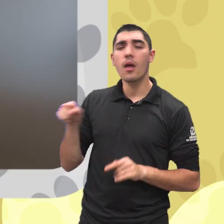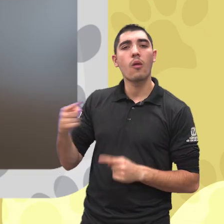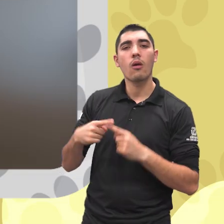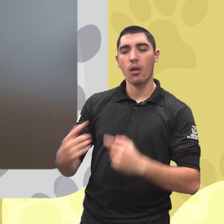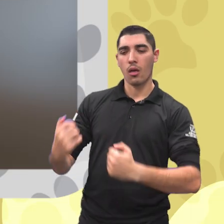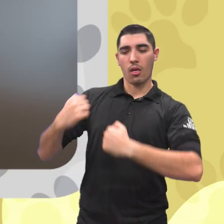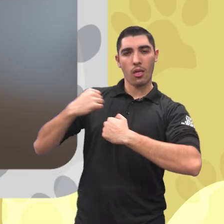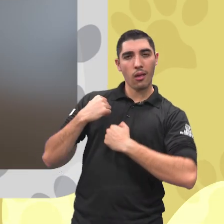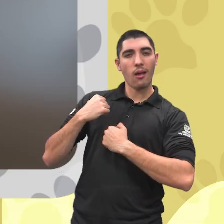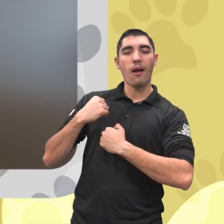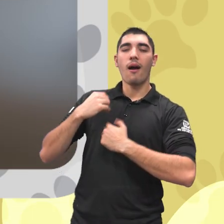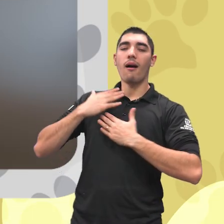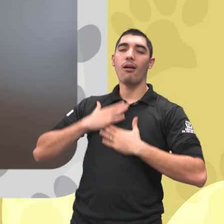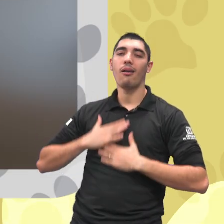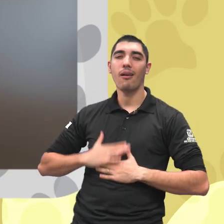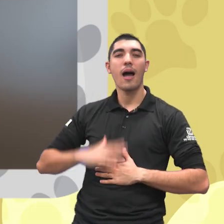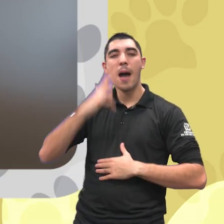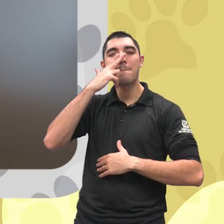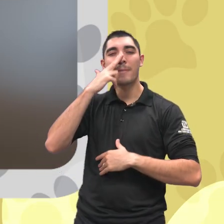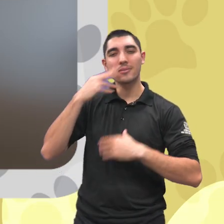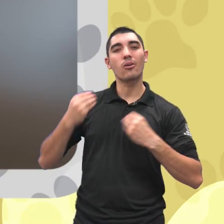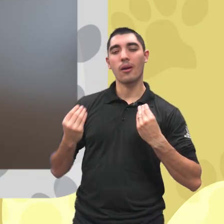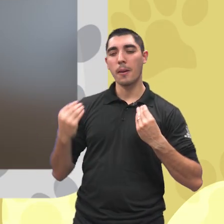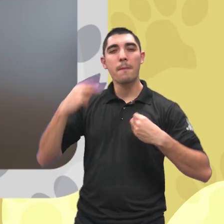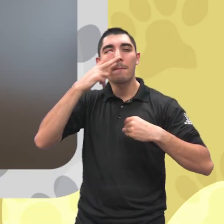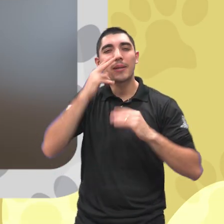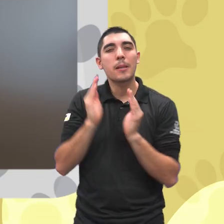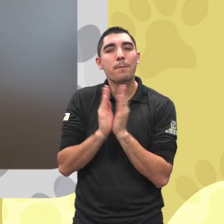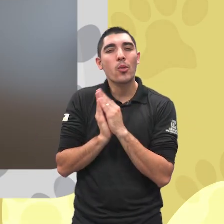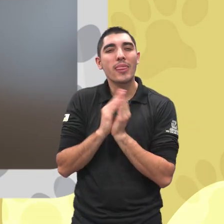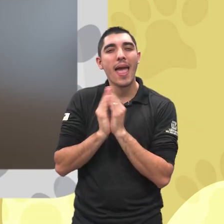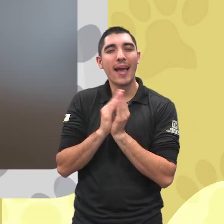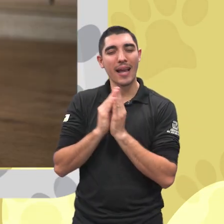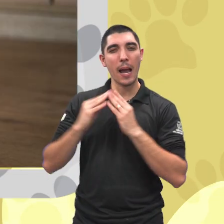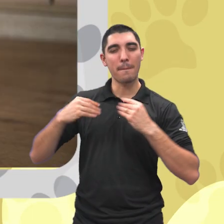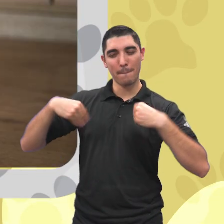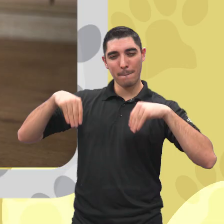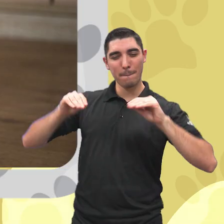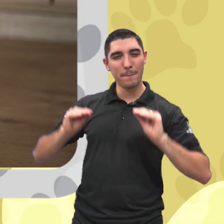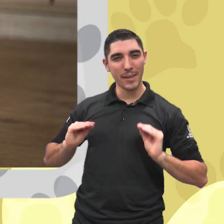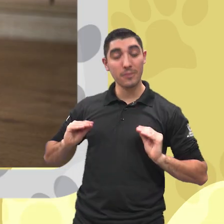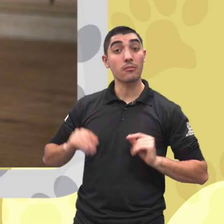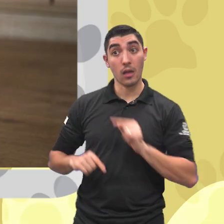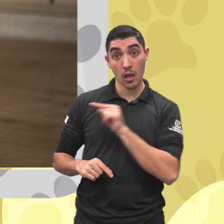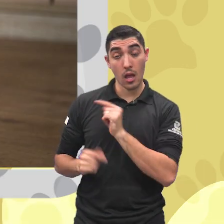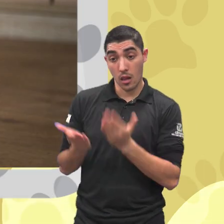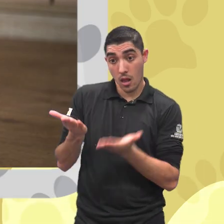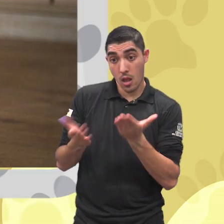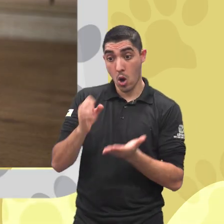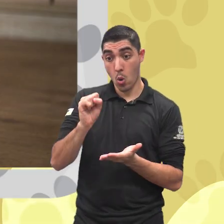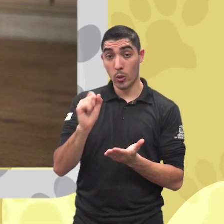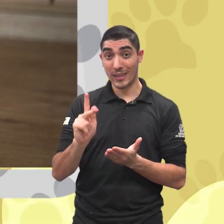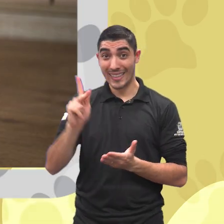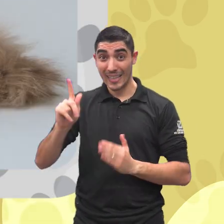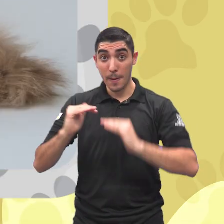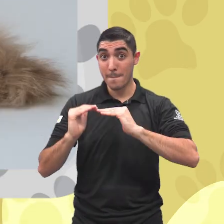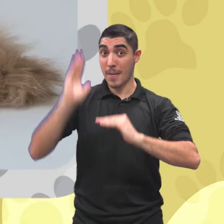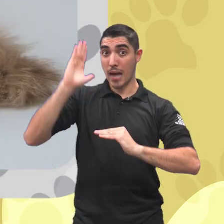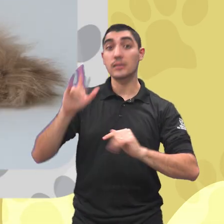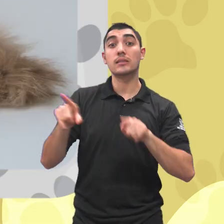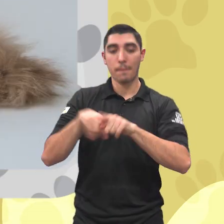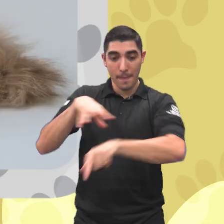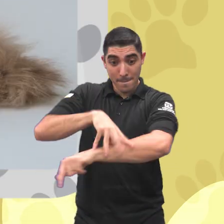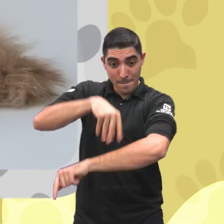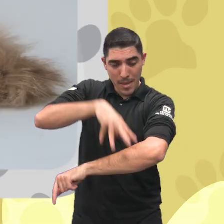no colo, relaxa todo o corpo justamente como uma boneca de pano. Ele pode pesar mais de 8 quilos e tem